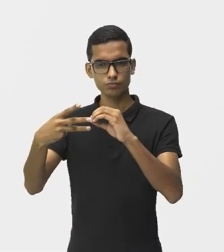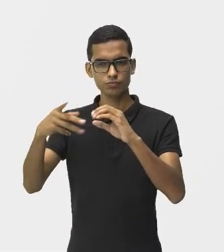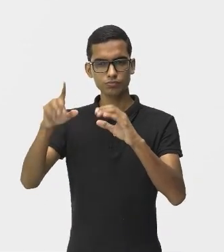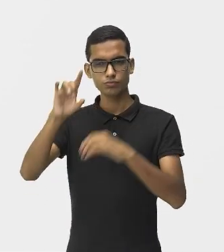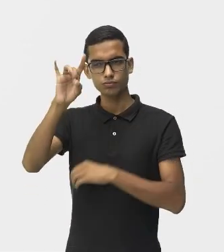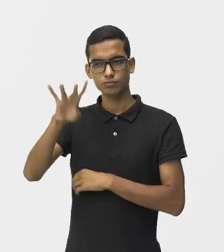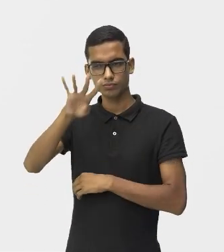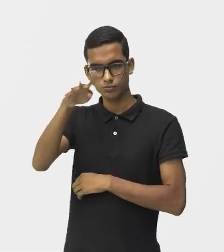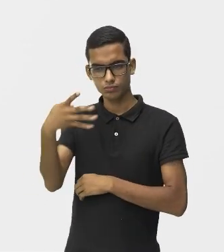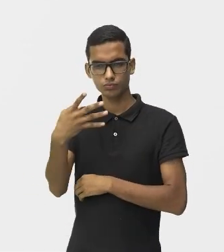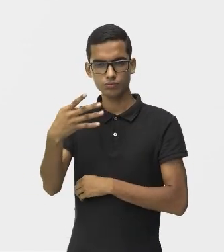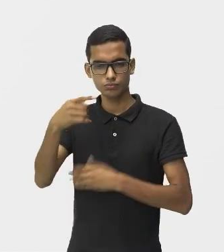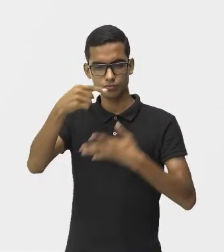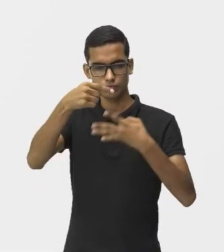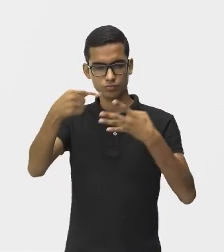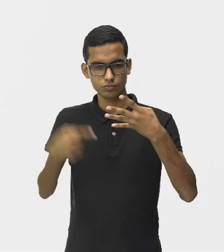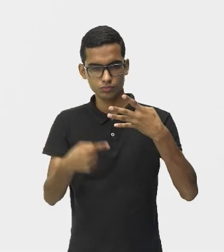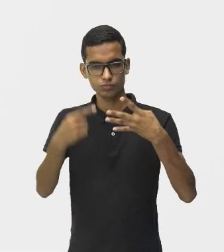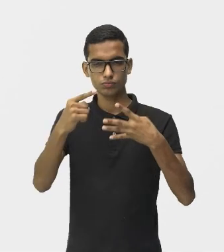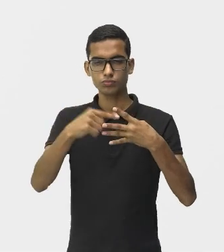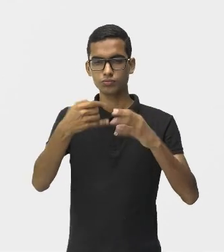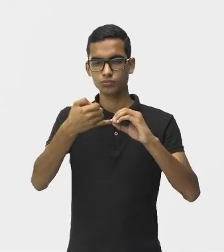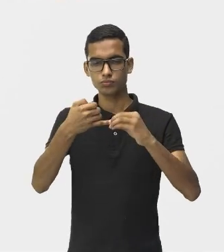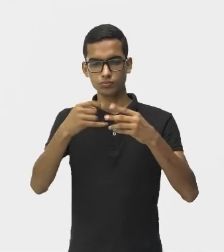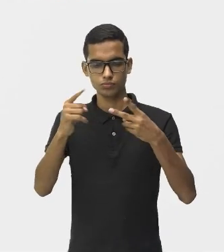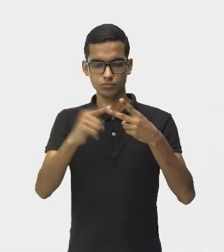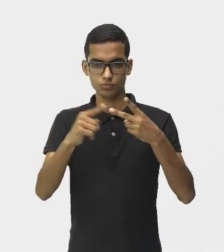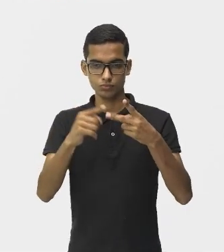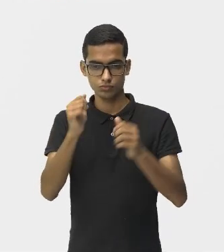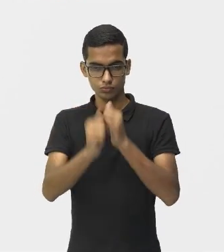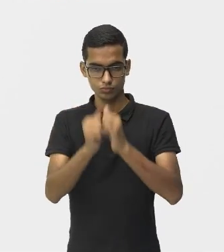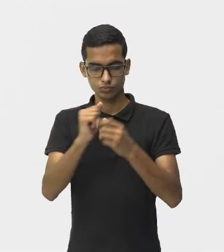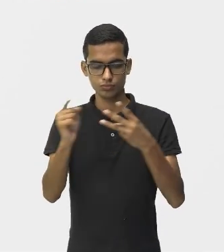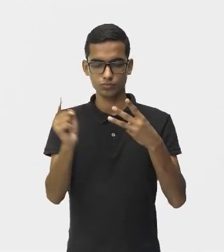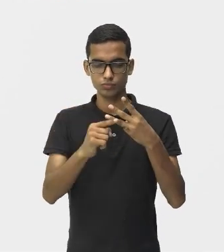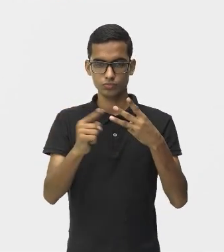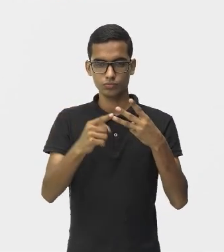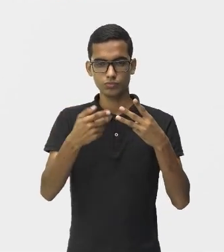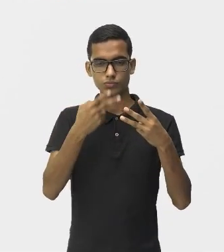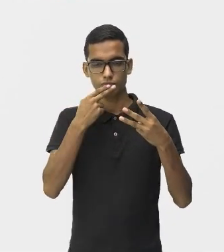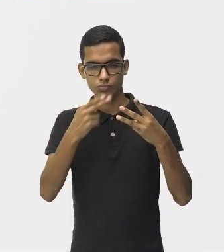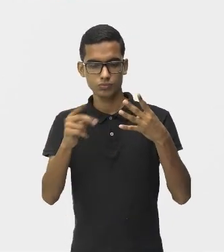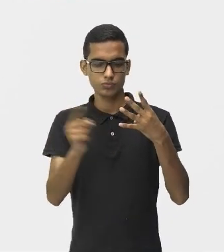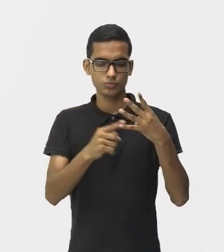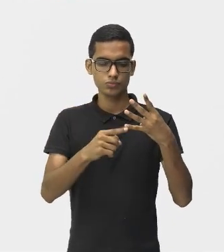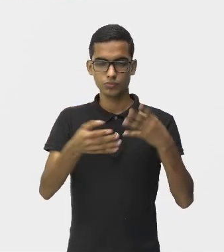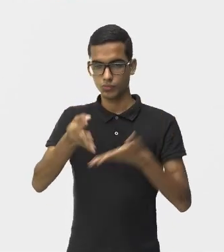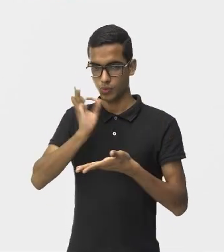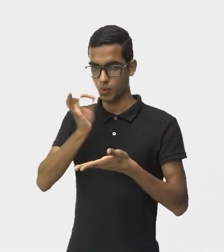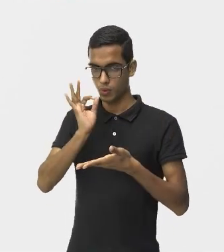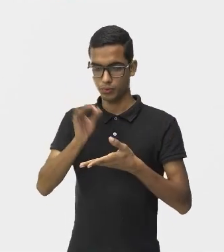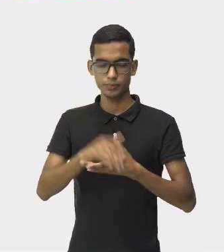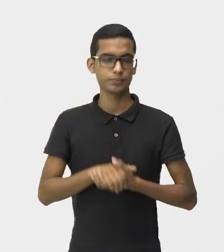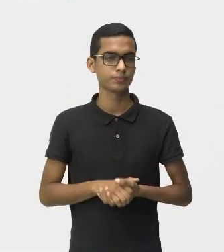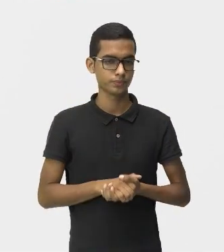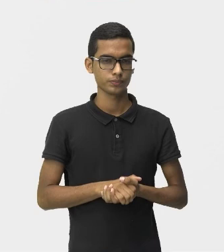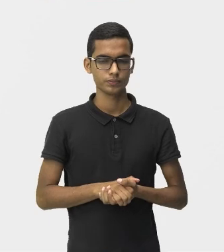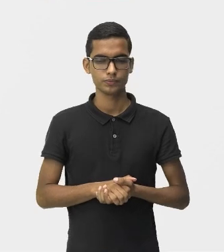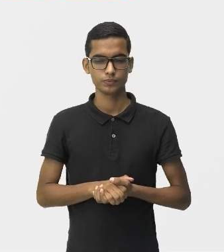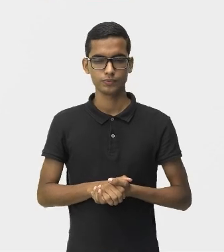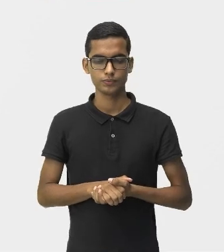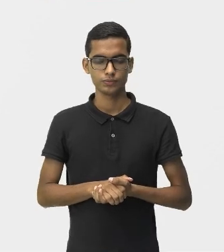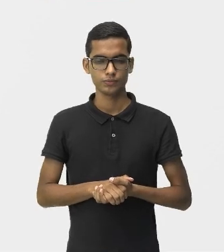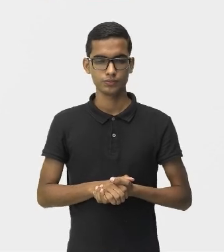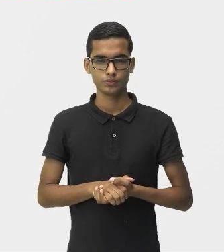tabaco e café? Né? Então, aqui representa pra gente os gametas, né, que fazem parte ali desses tipos de